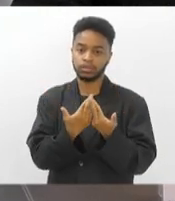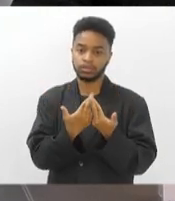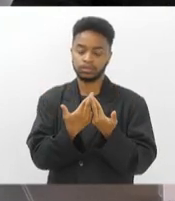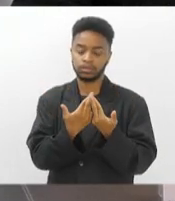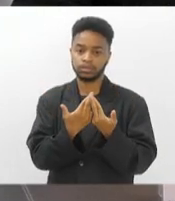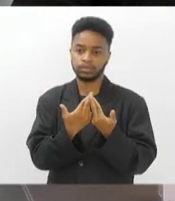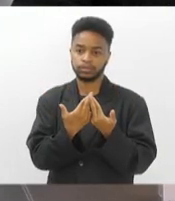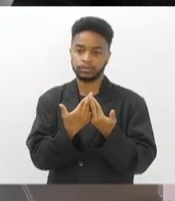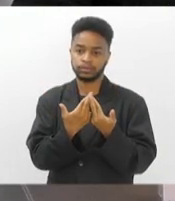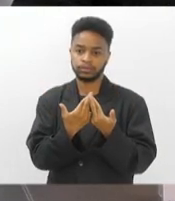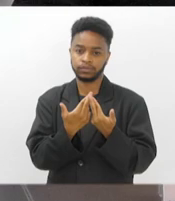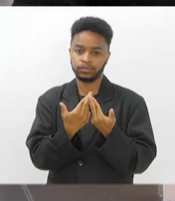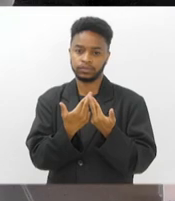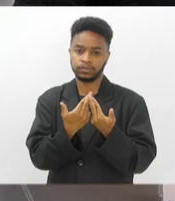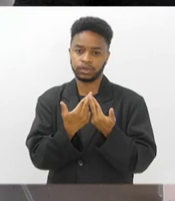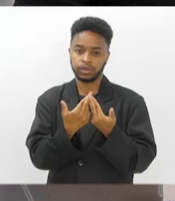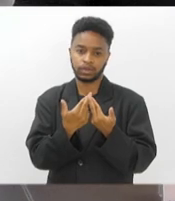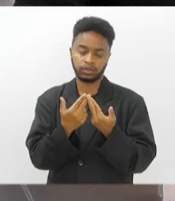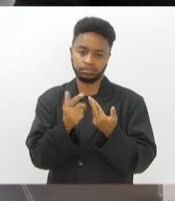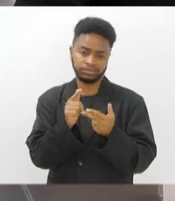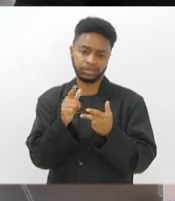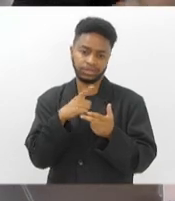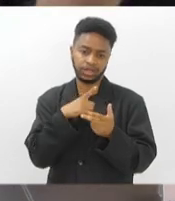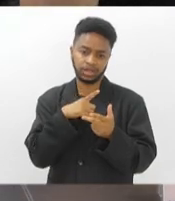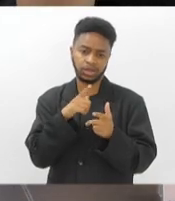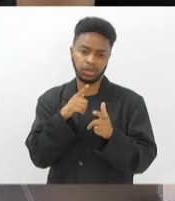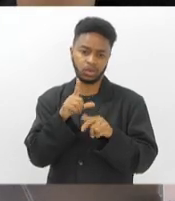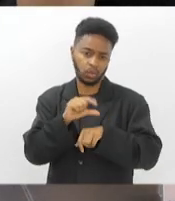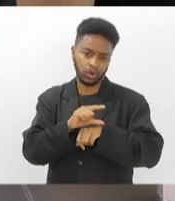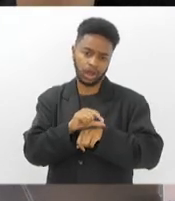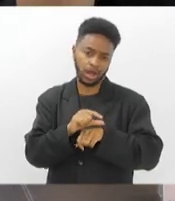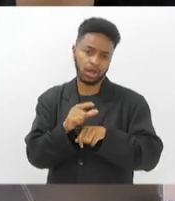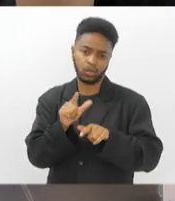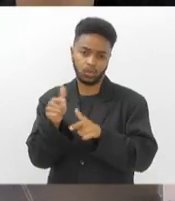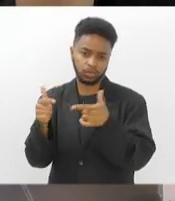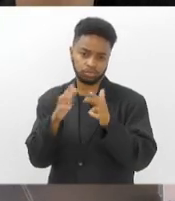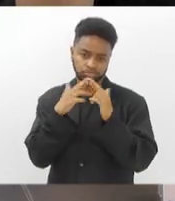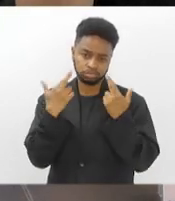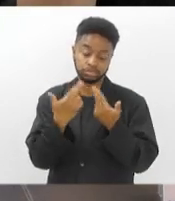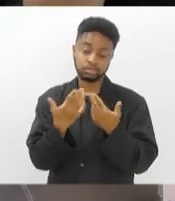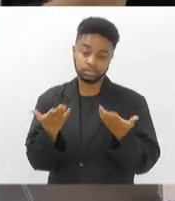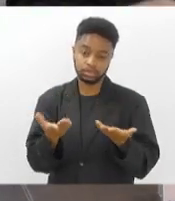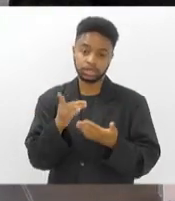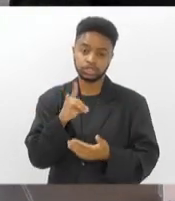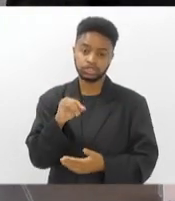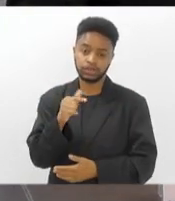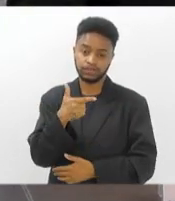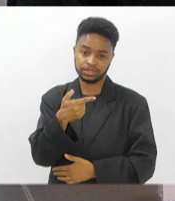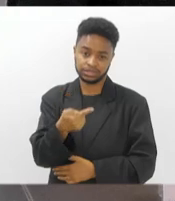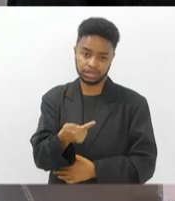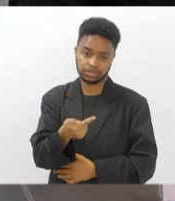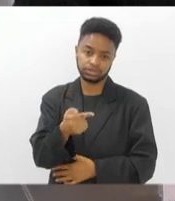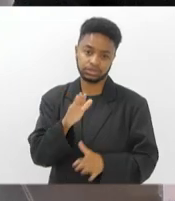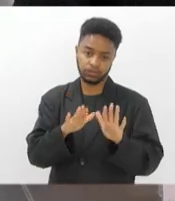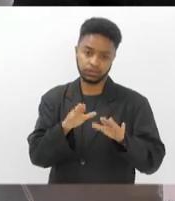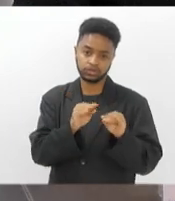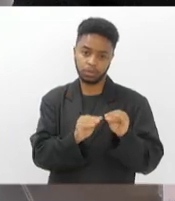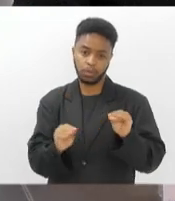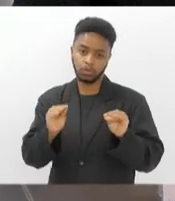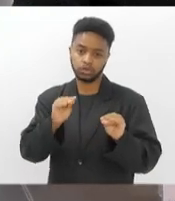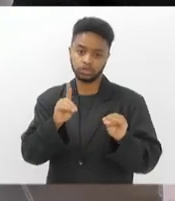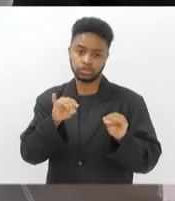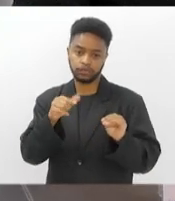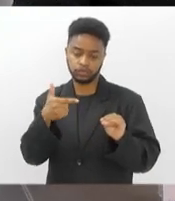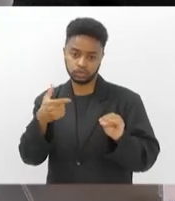reunião do andamento das próximas eu já tô sabendo dos horários e tal essa próxima reunião do dia 28 27 que talvez mude para 28